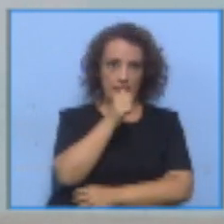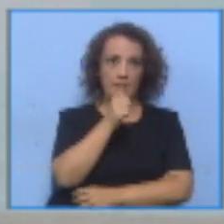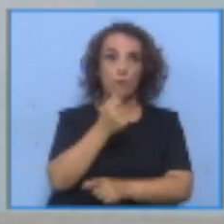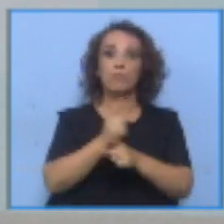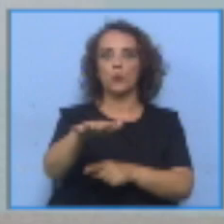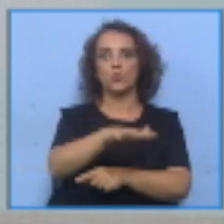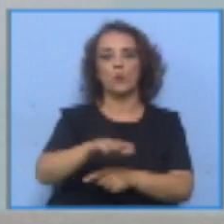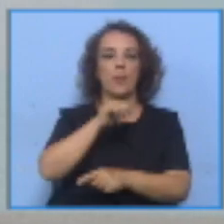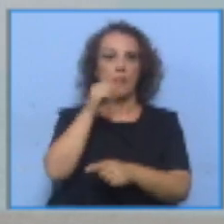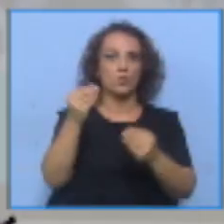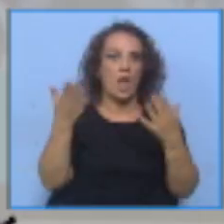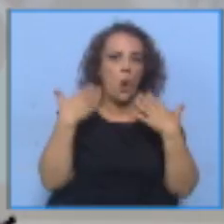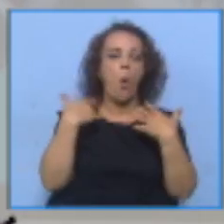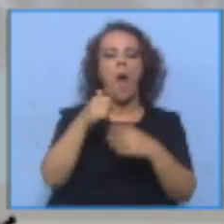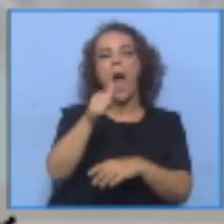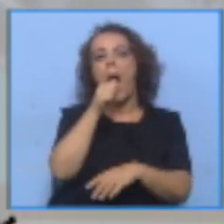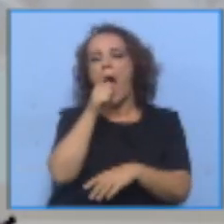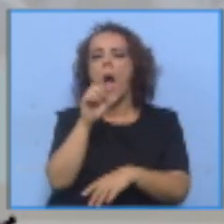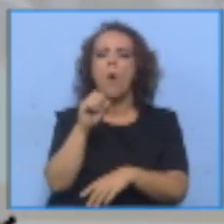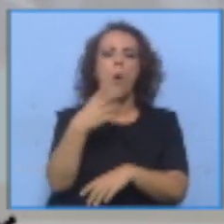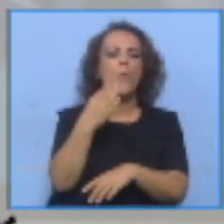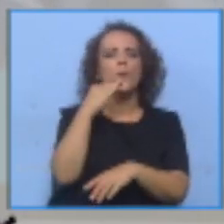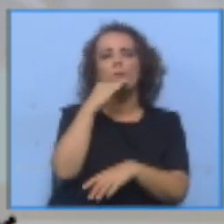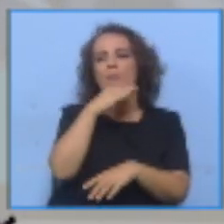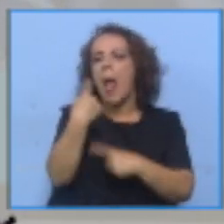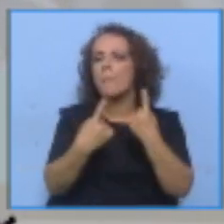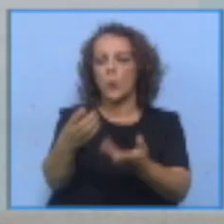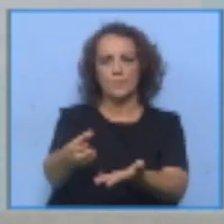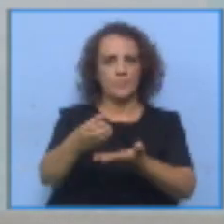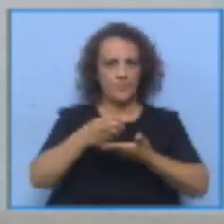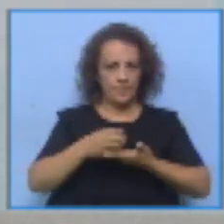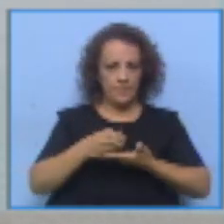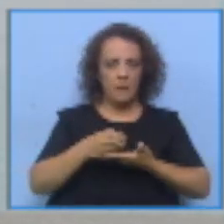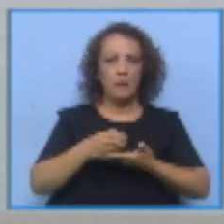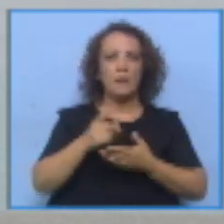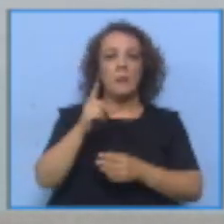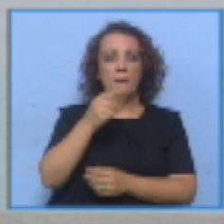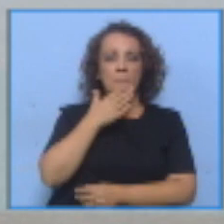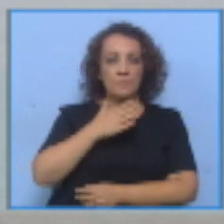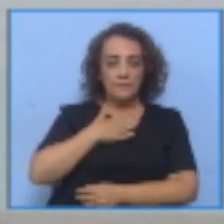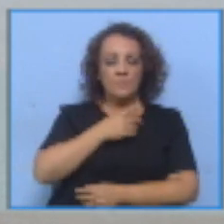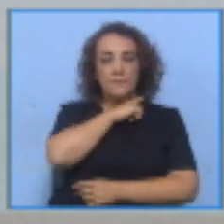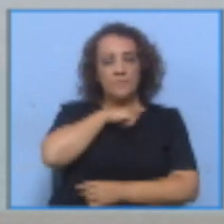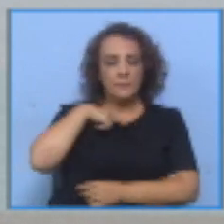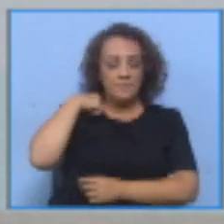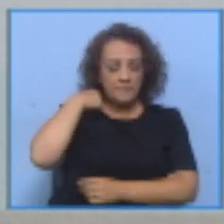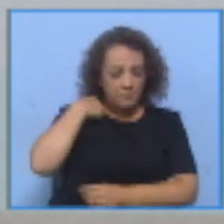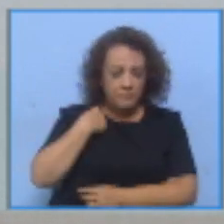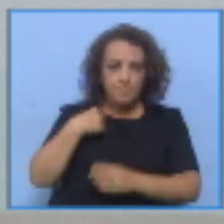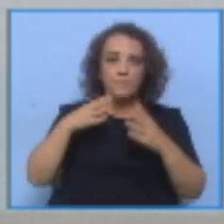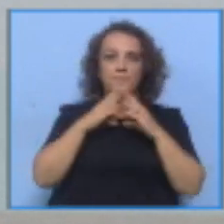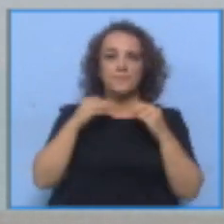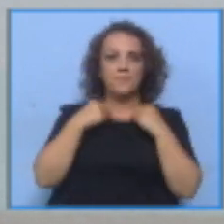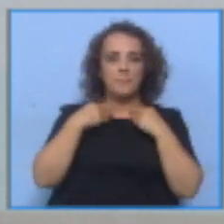muito calor, normalmente têm água, qualquer refresco que oferecem, e ofereciam-nos um colar, não é? Um colar com penas,